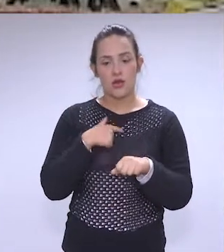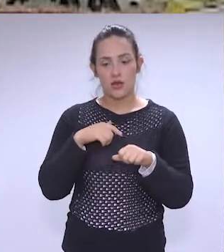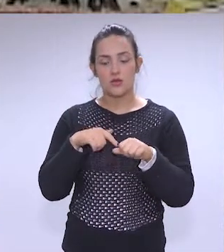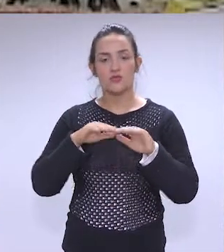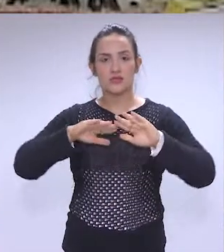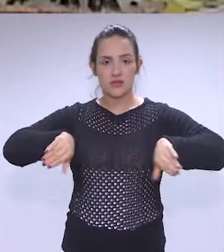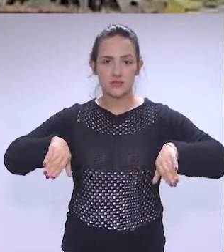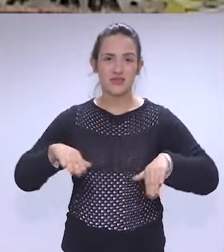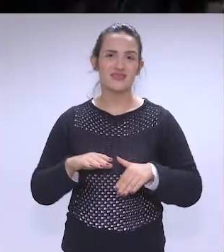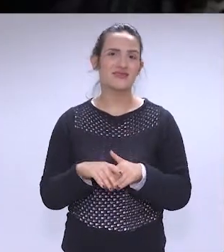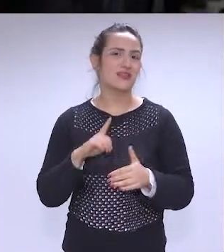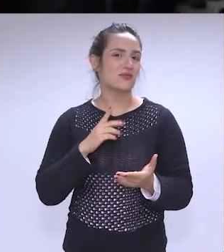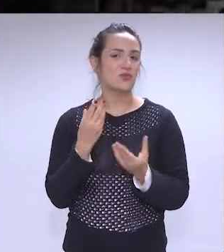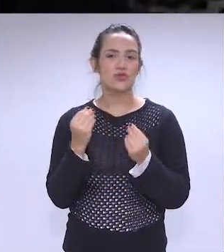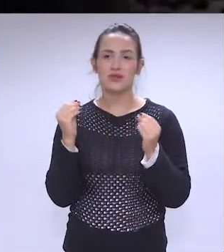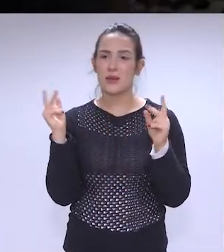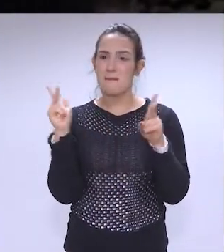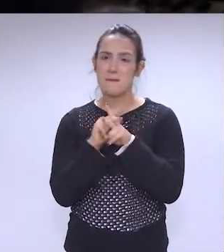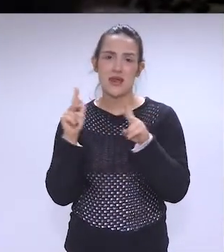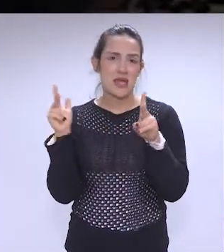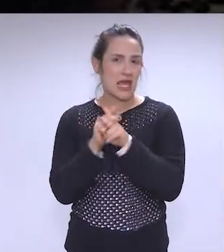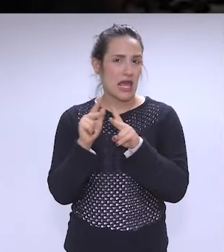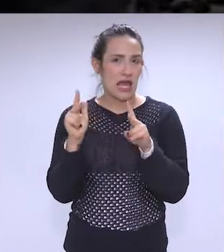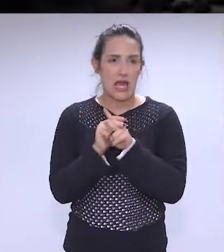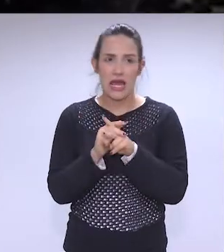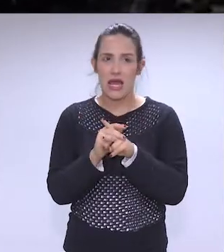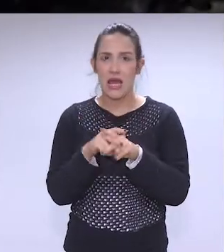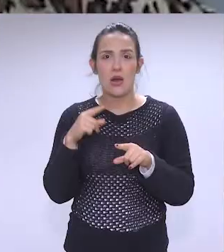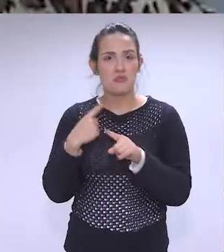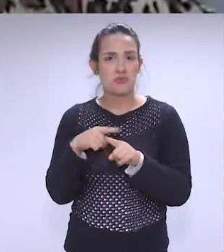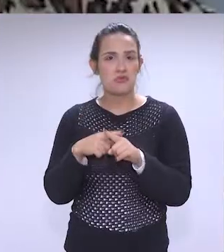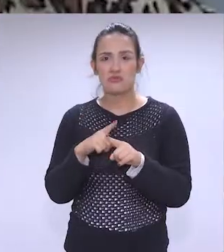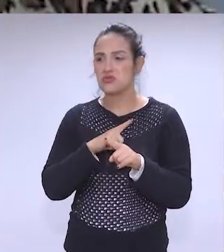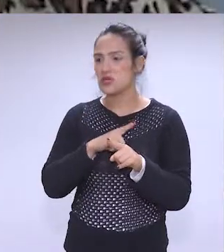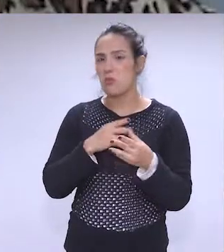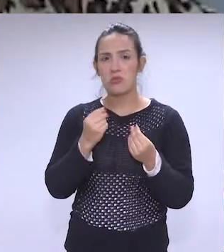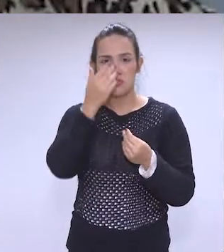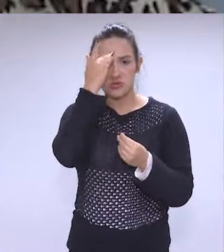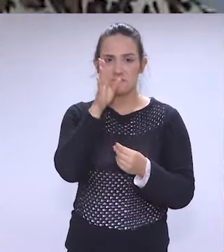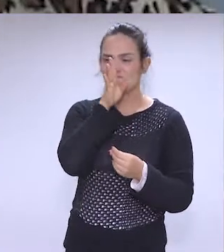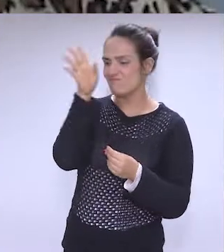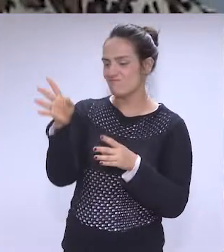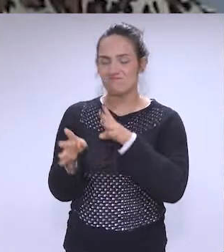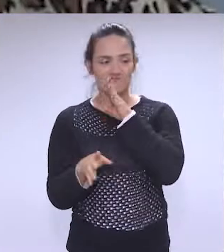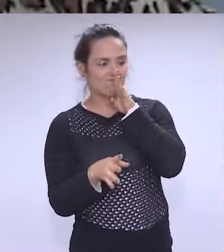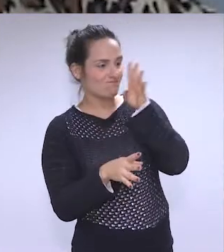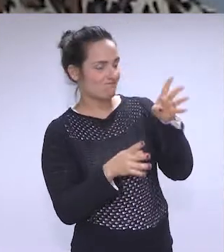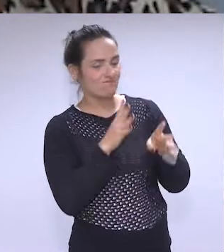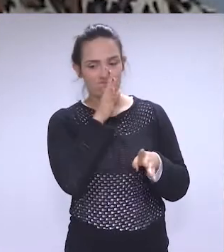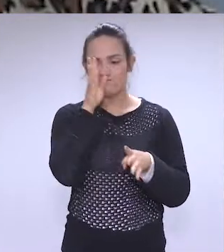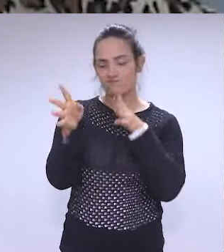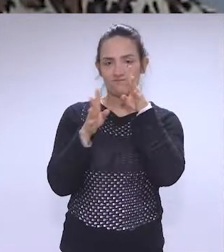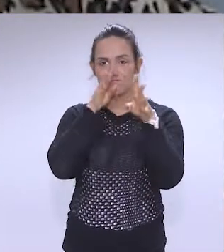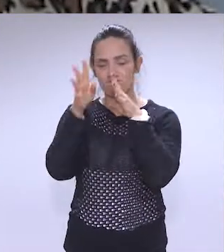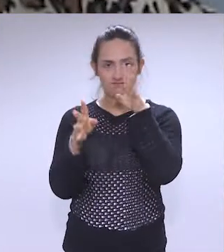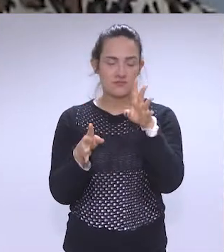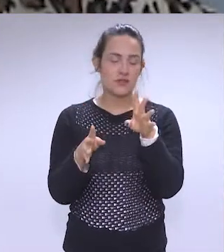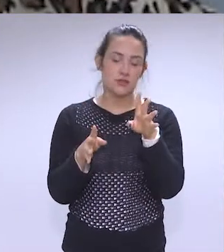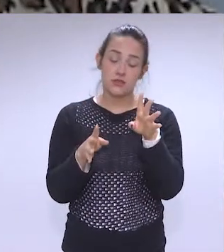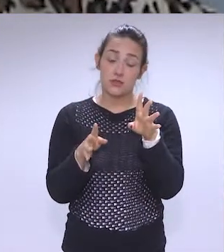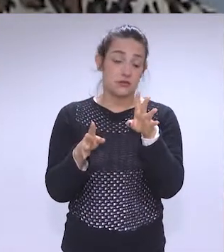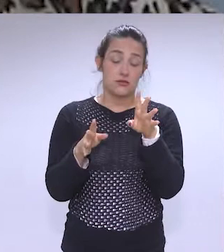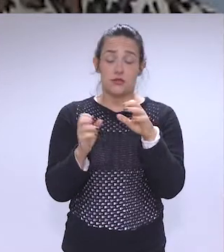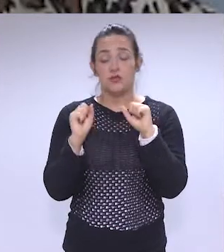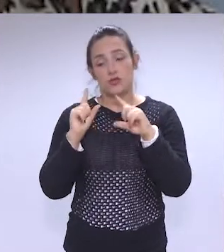teve muita briga, intriga, por conta de muita gente se envolvendo. Mas aí depois a